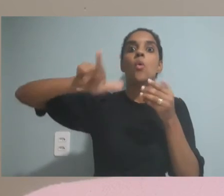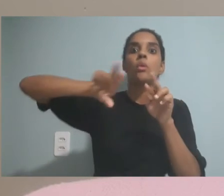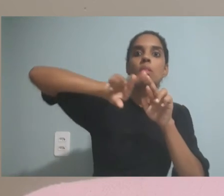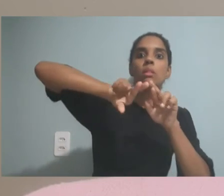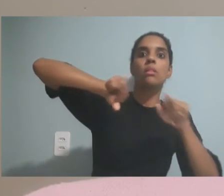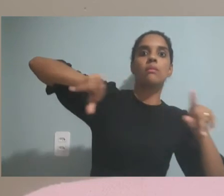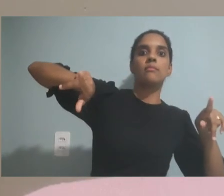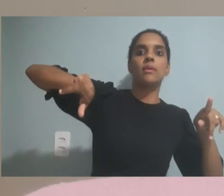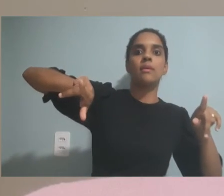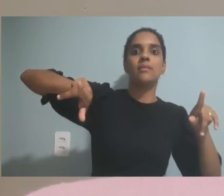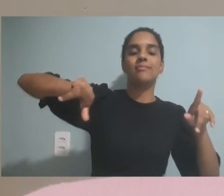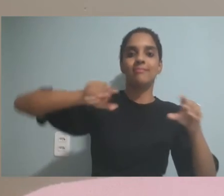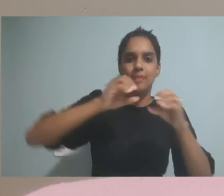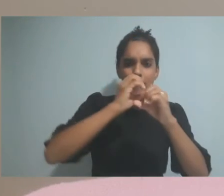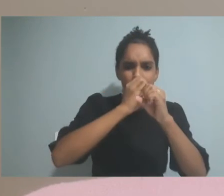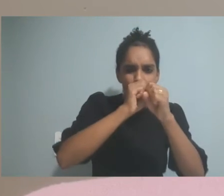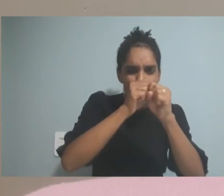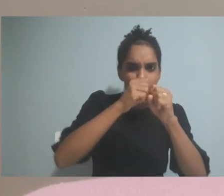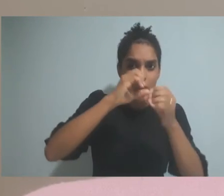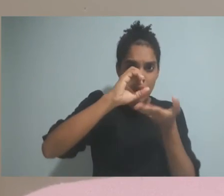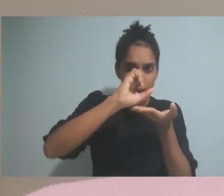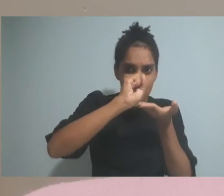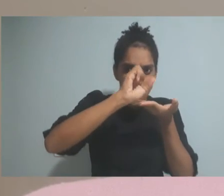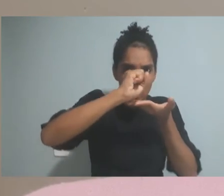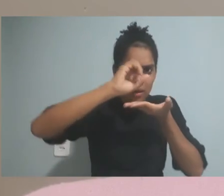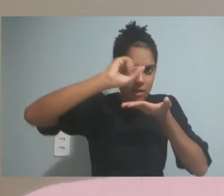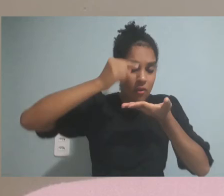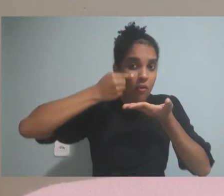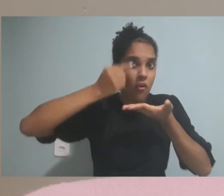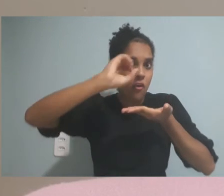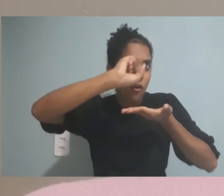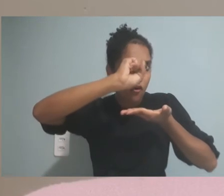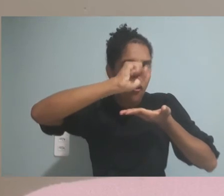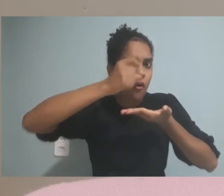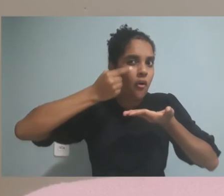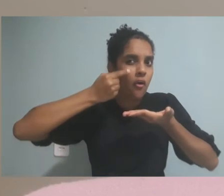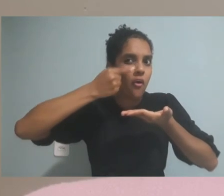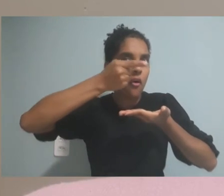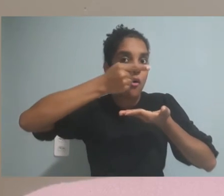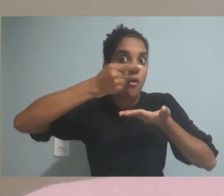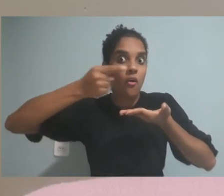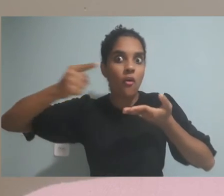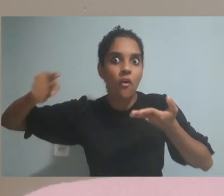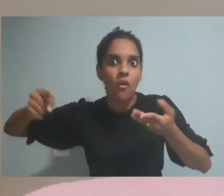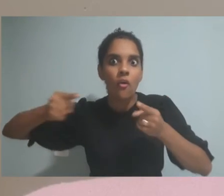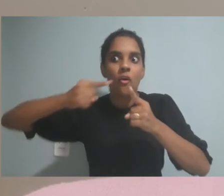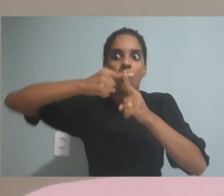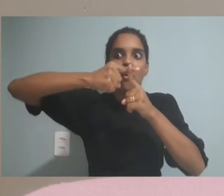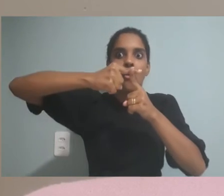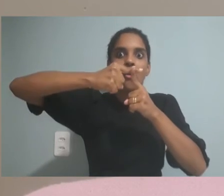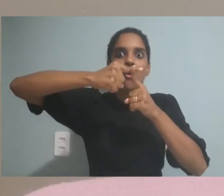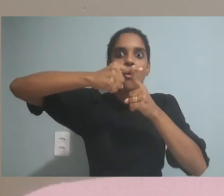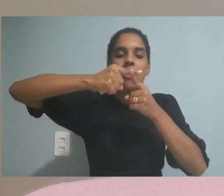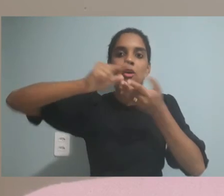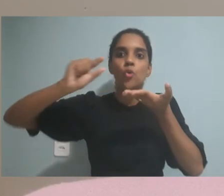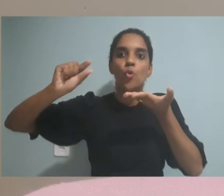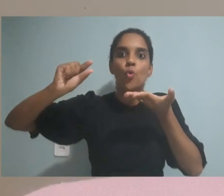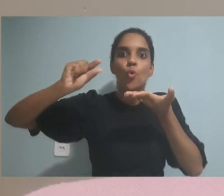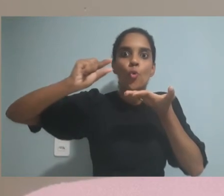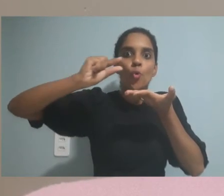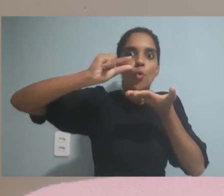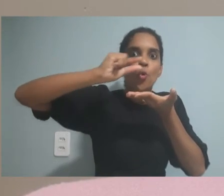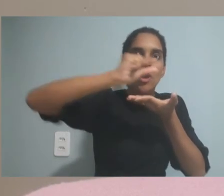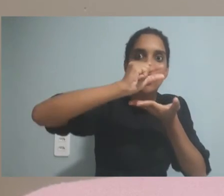positivas para outra extremidade da bolinha. E em ambas as situações, acontece a atração entre